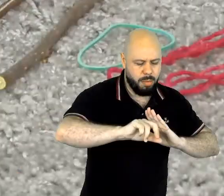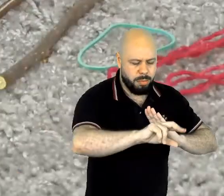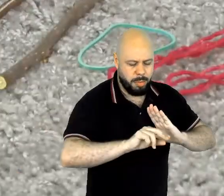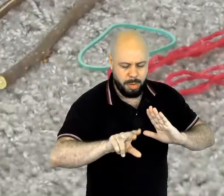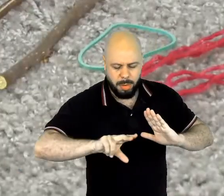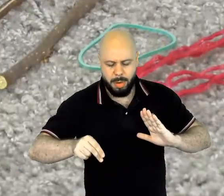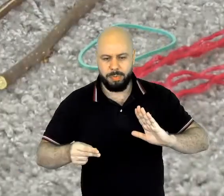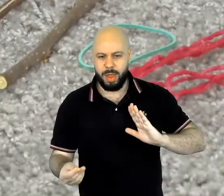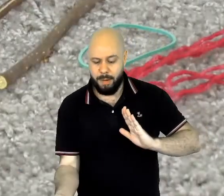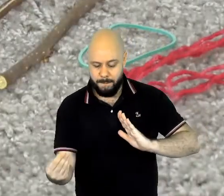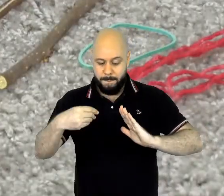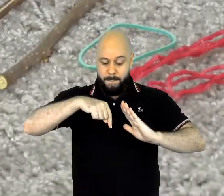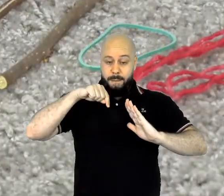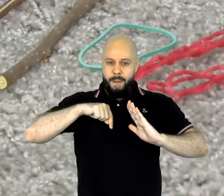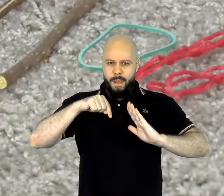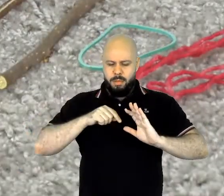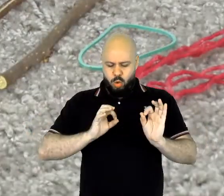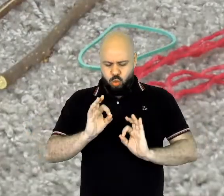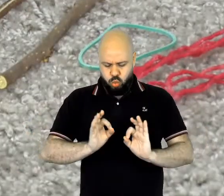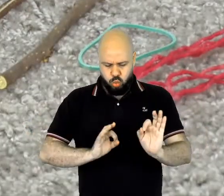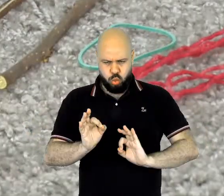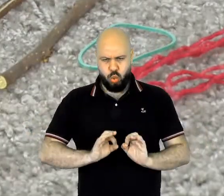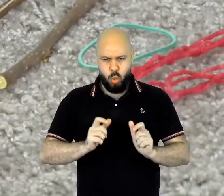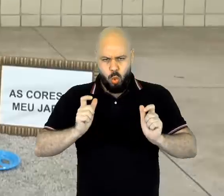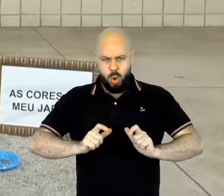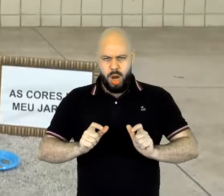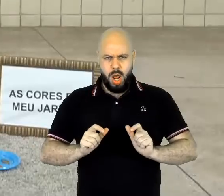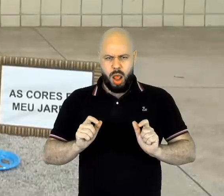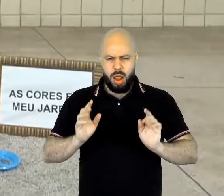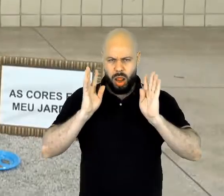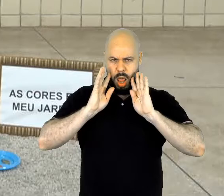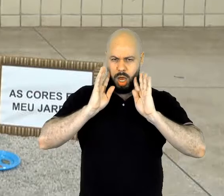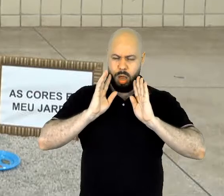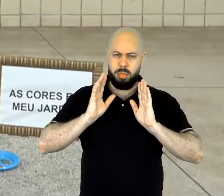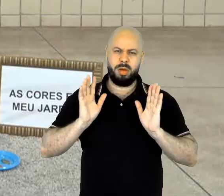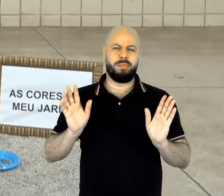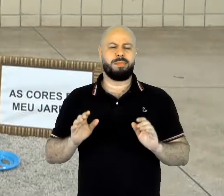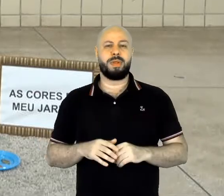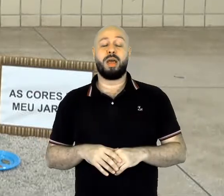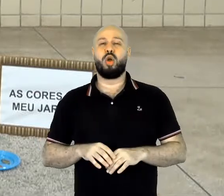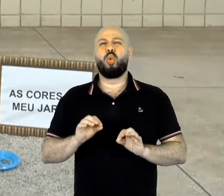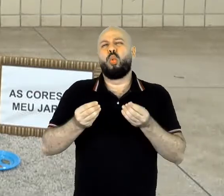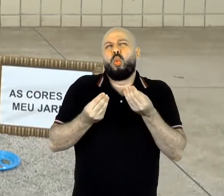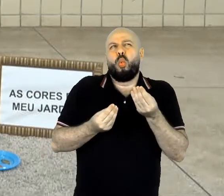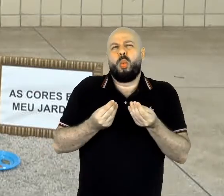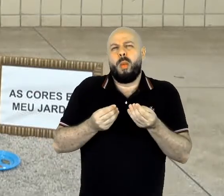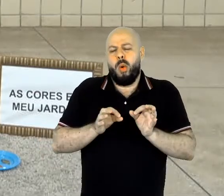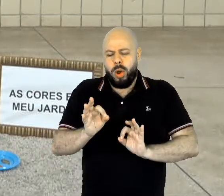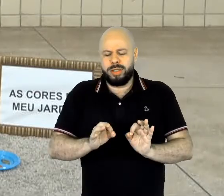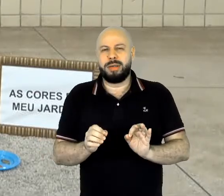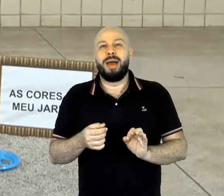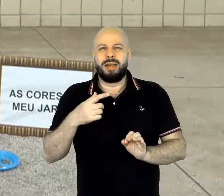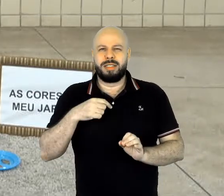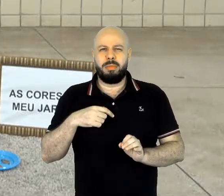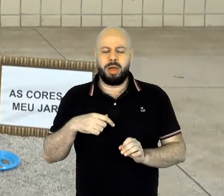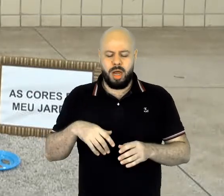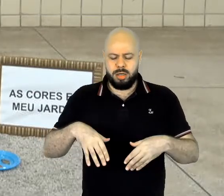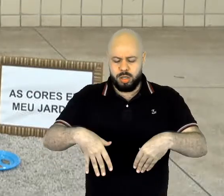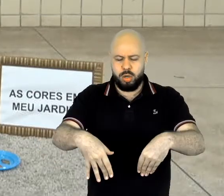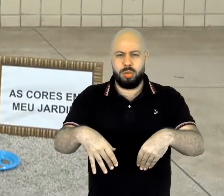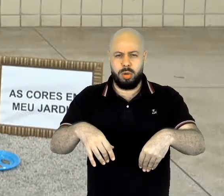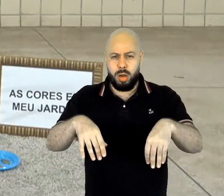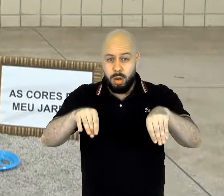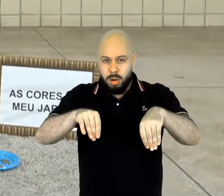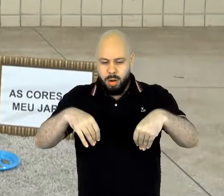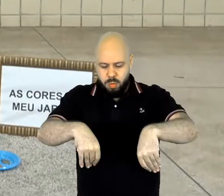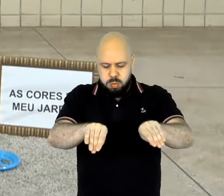criança, vai organizar um espaço bem legal, pode ser com um tapete, pode ser com uma lona, lona ou até mesmo com um pedaço de folha, e